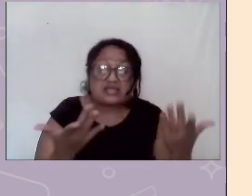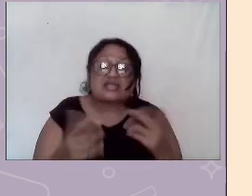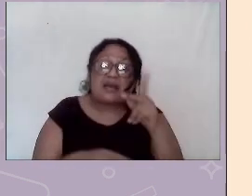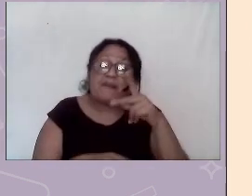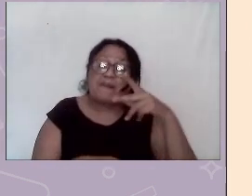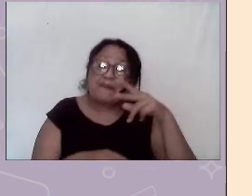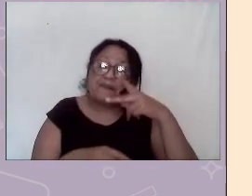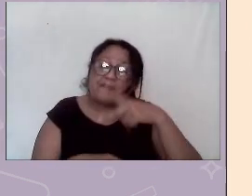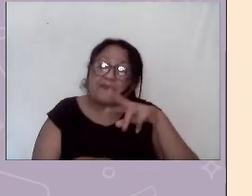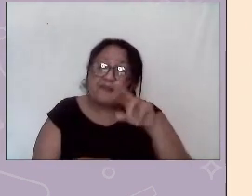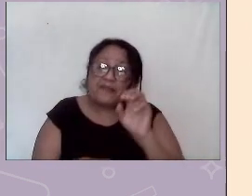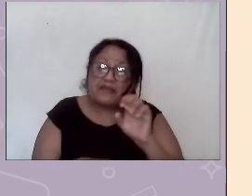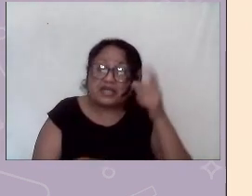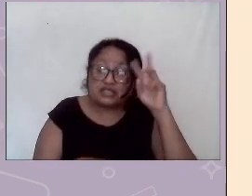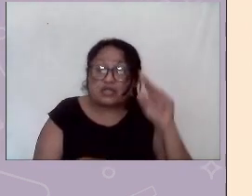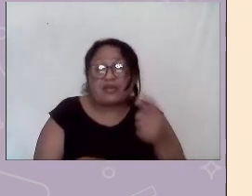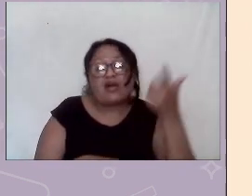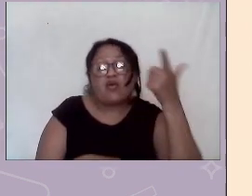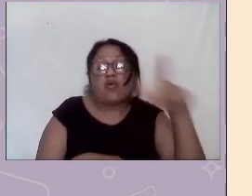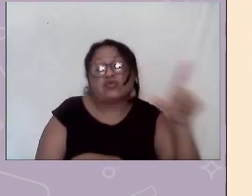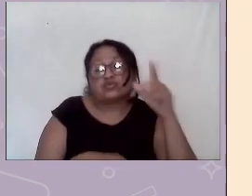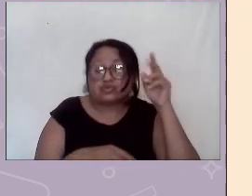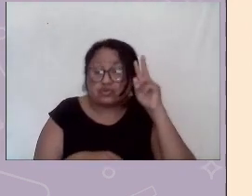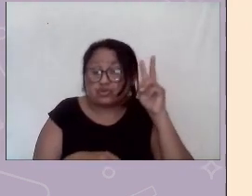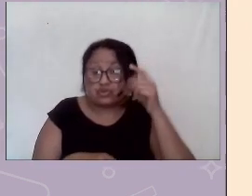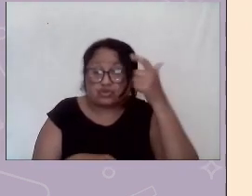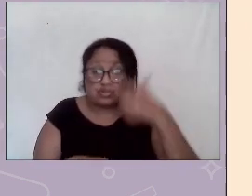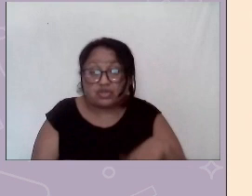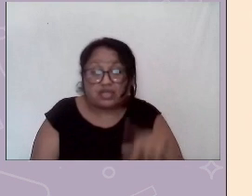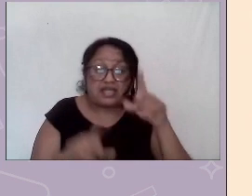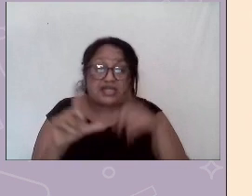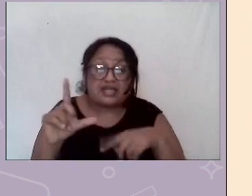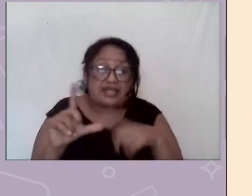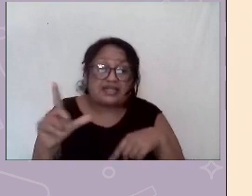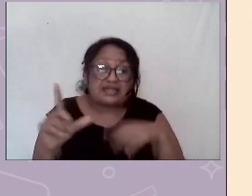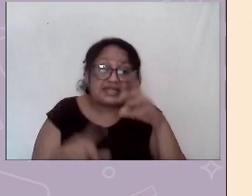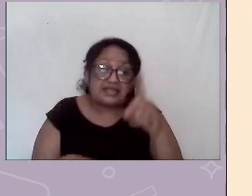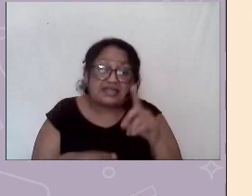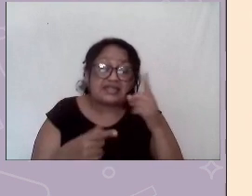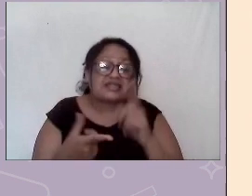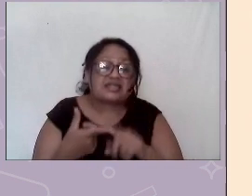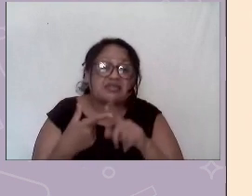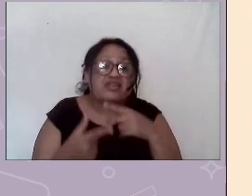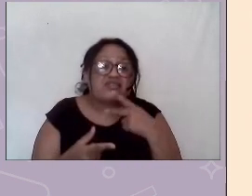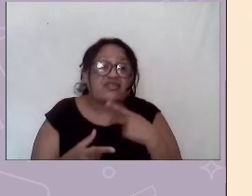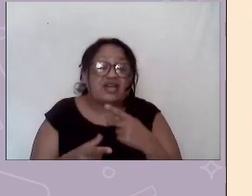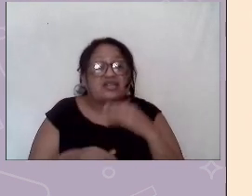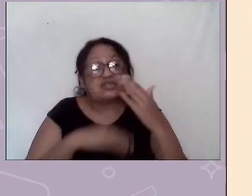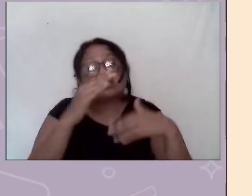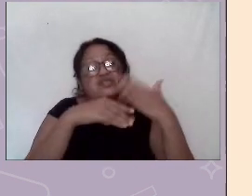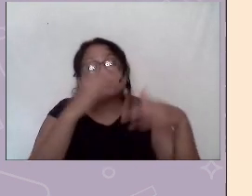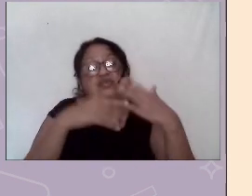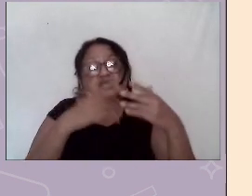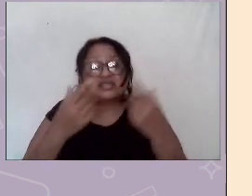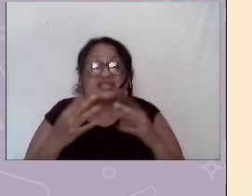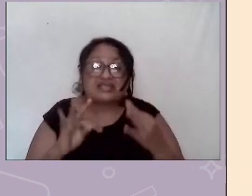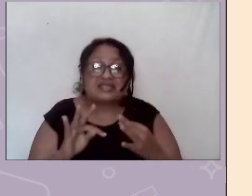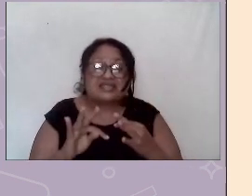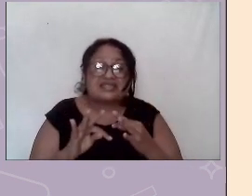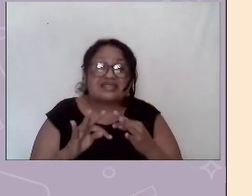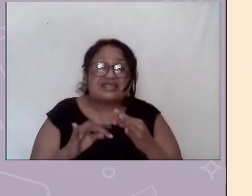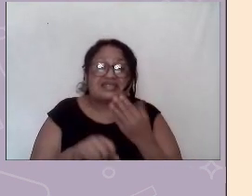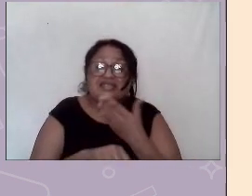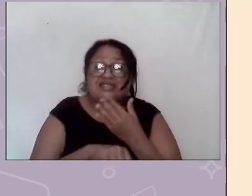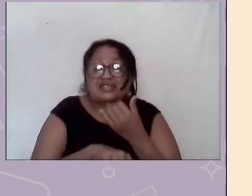para outros historiadores então e a letra D também fala do desenvolvimento de técnicas para a